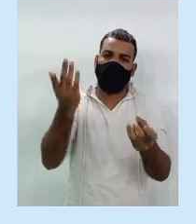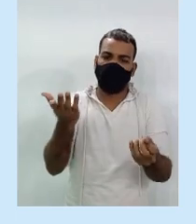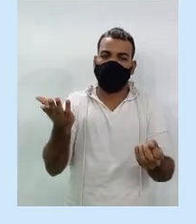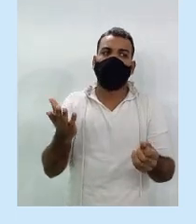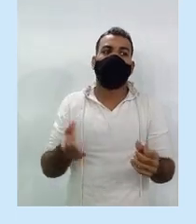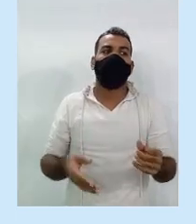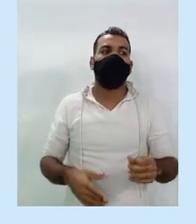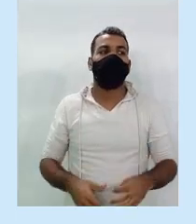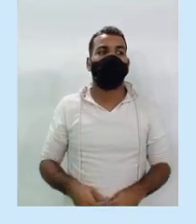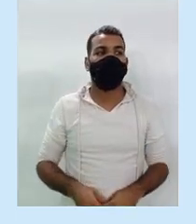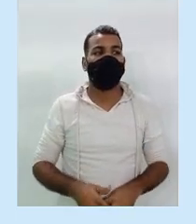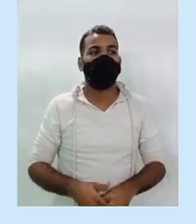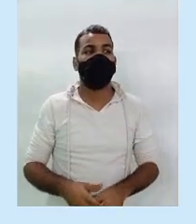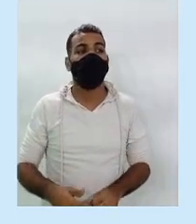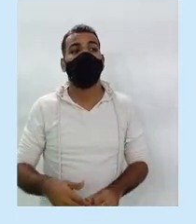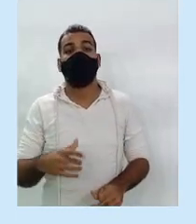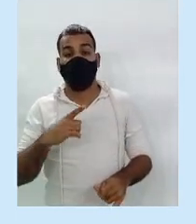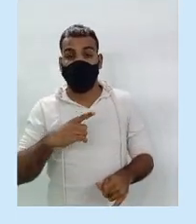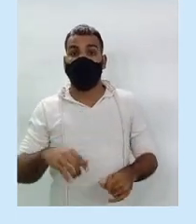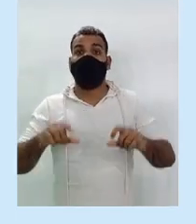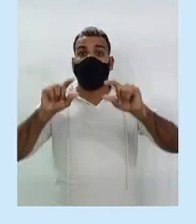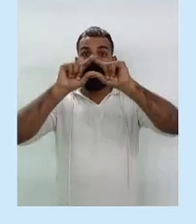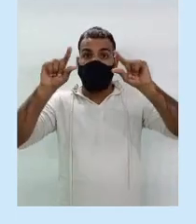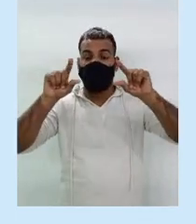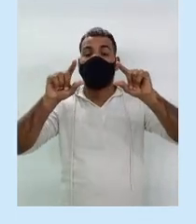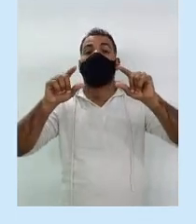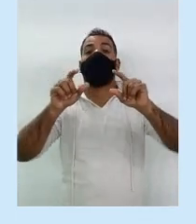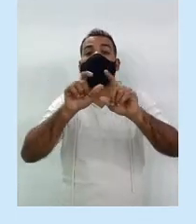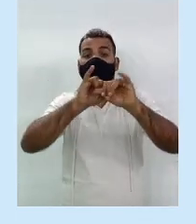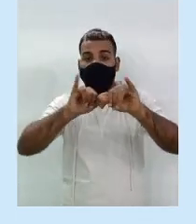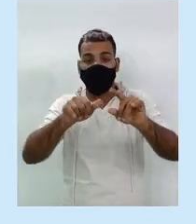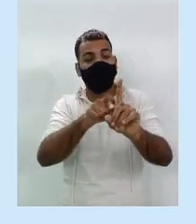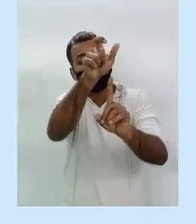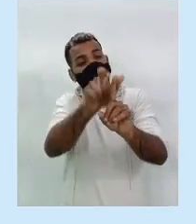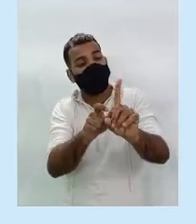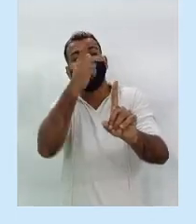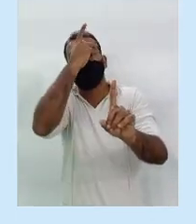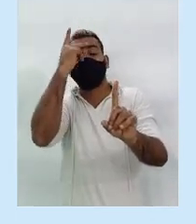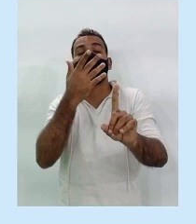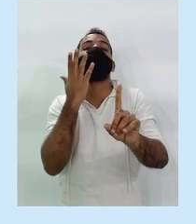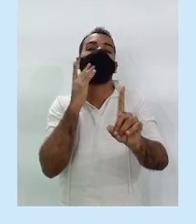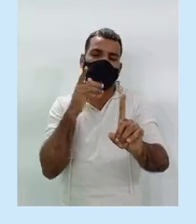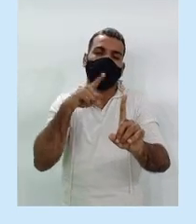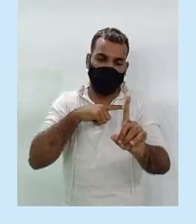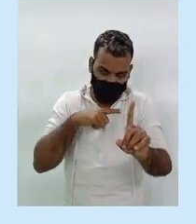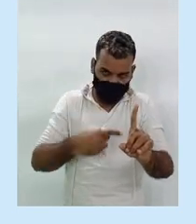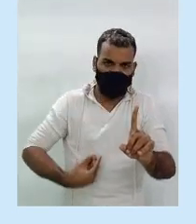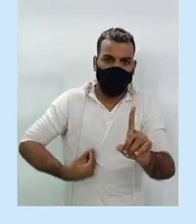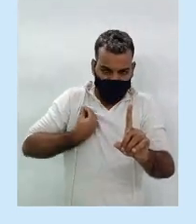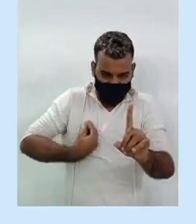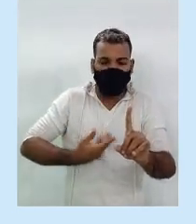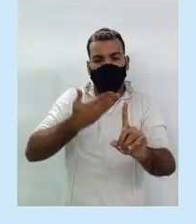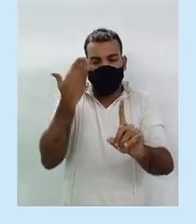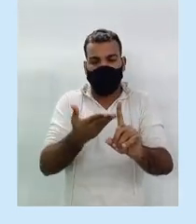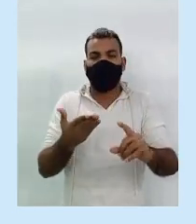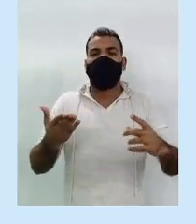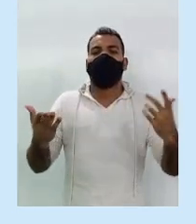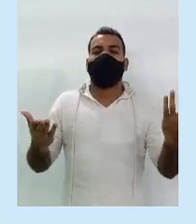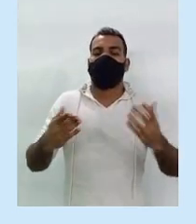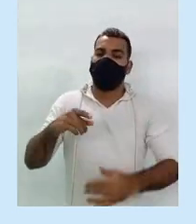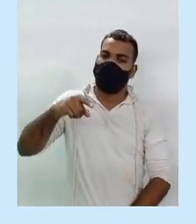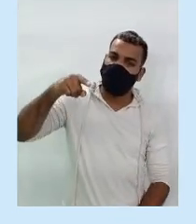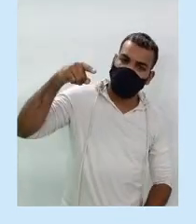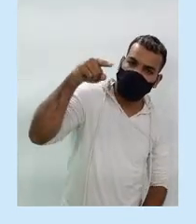nós temos a informação, nós temos o personagem em si, nós temos toda essa odisseia. Então é justamente